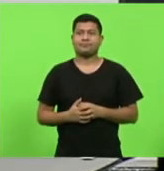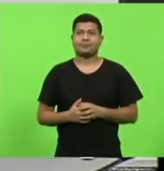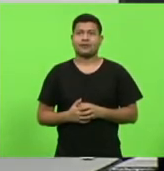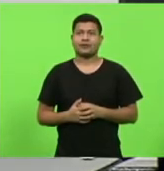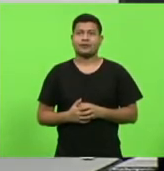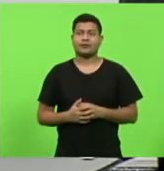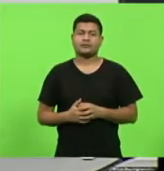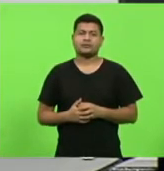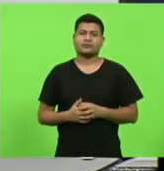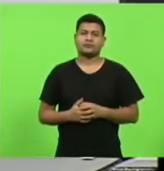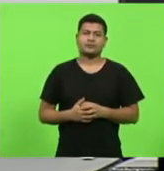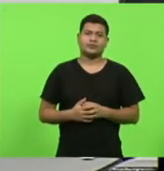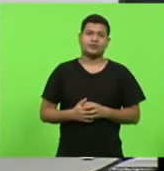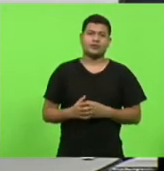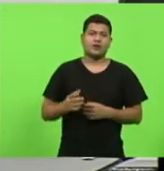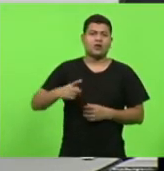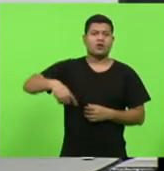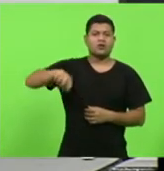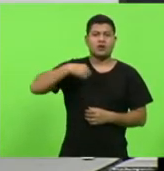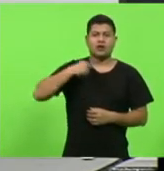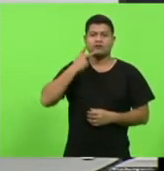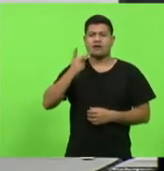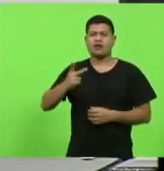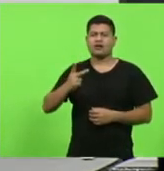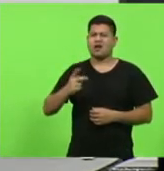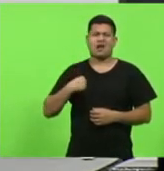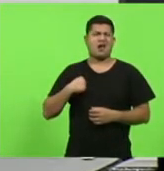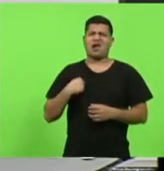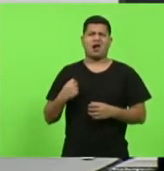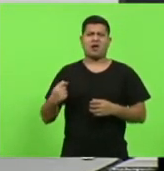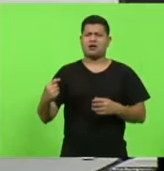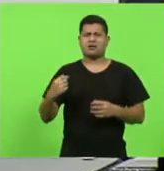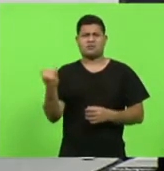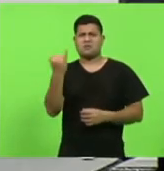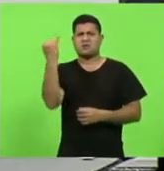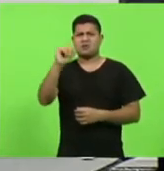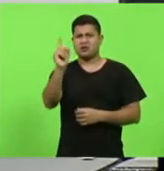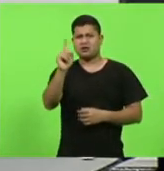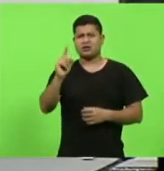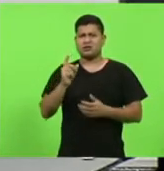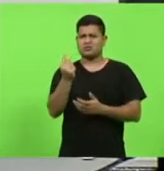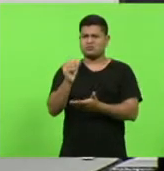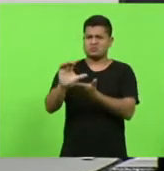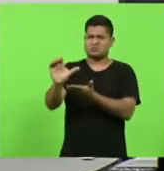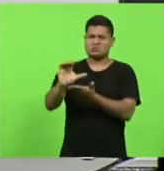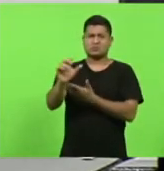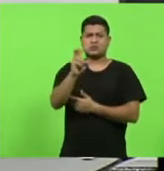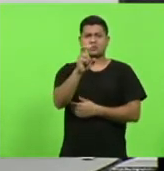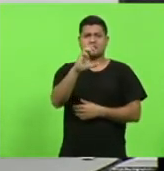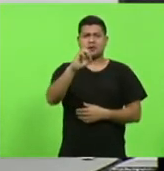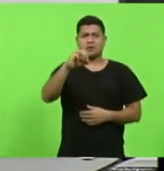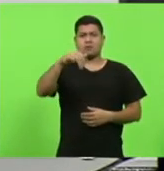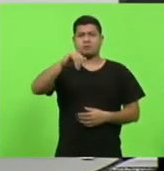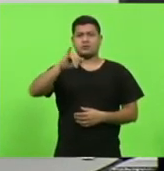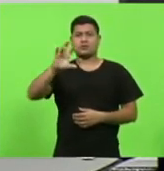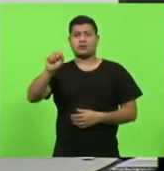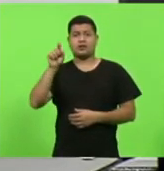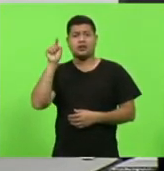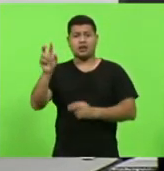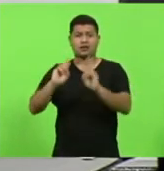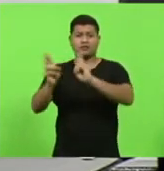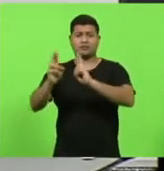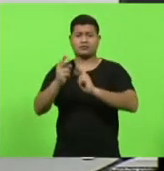Ninguém está dizendo que não é importante investir 50 milhões na